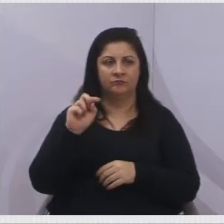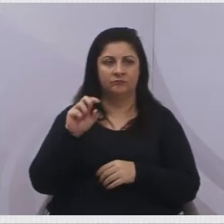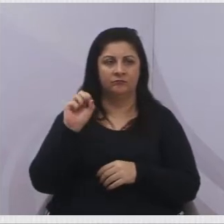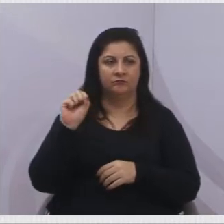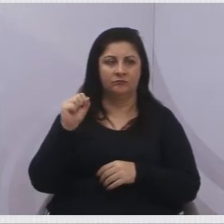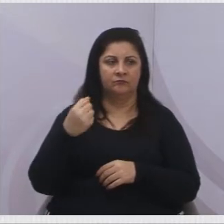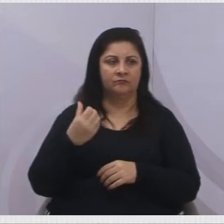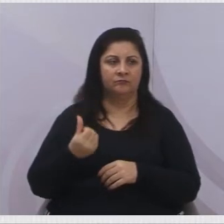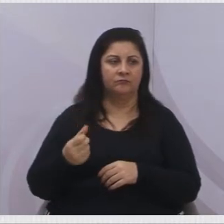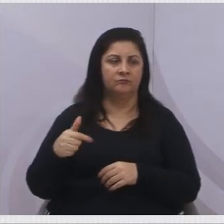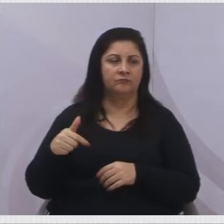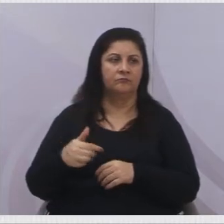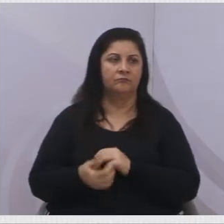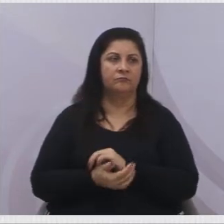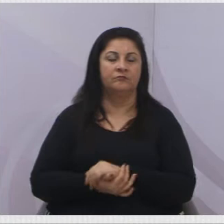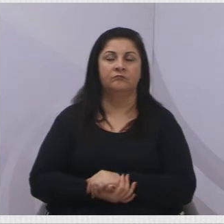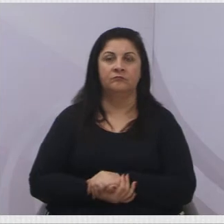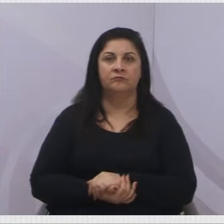52.867.